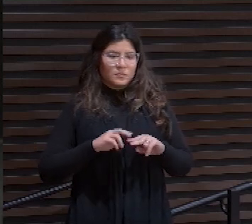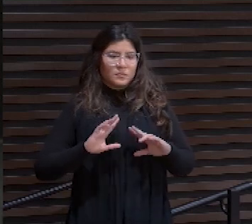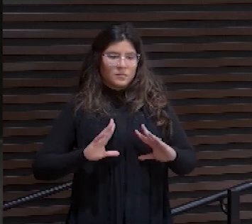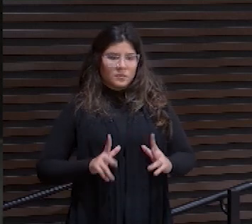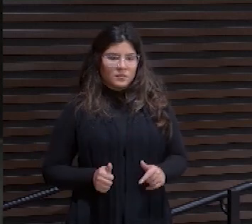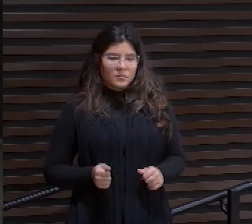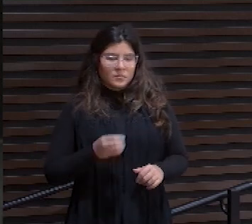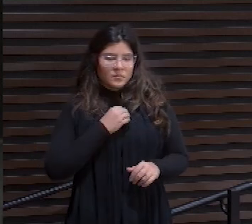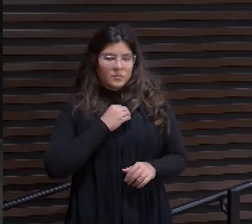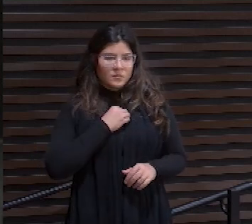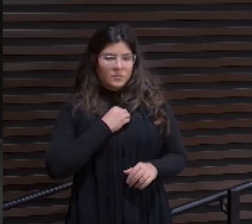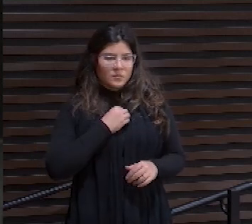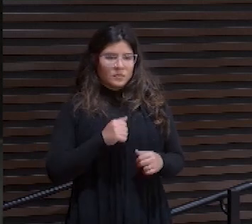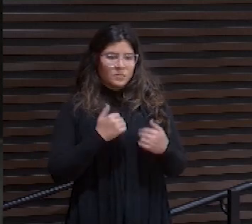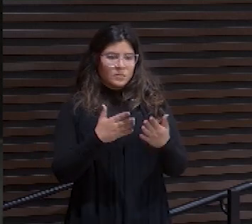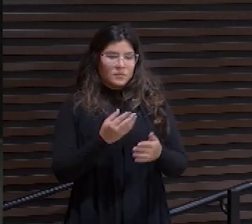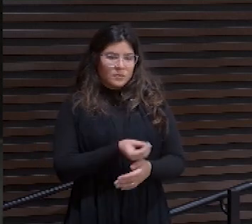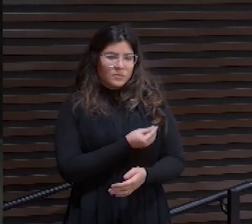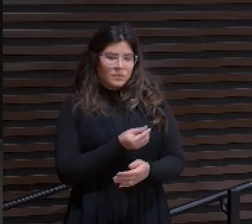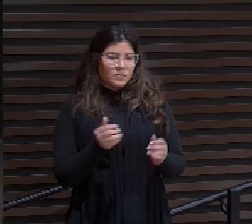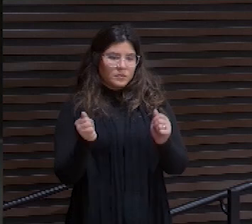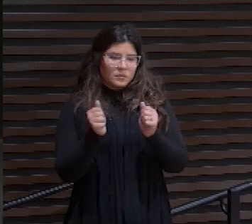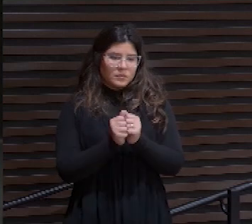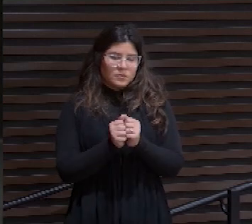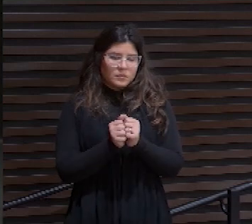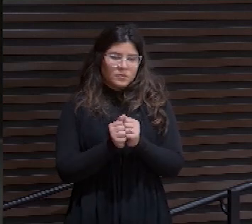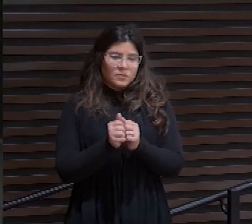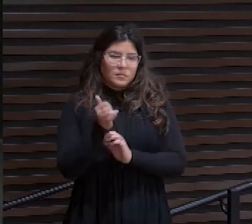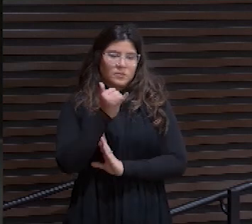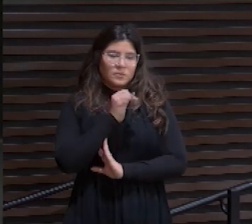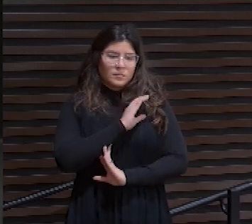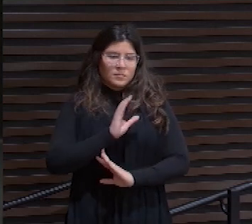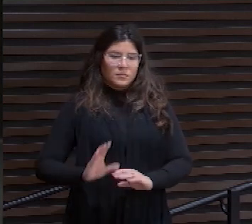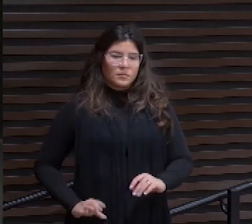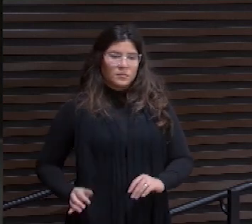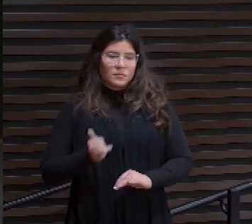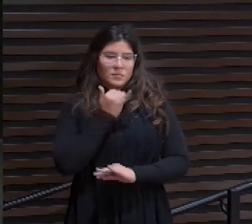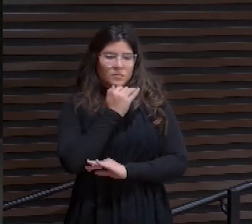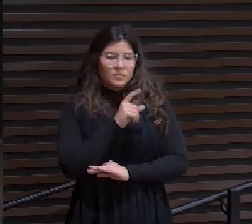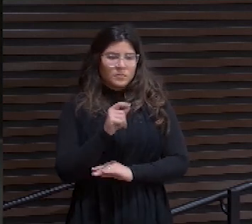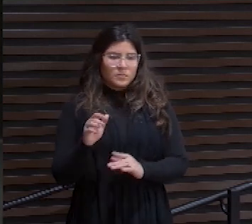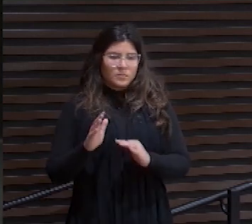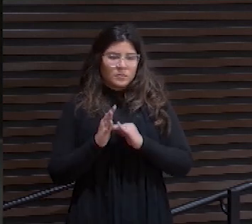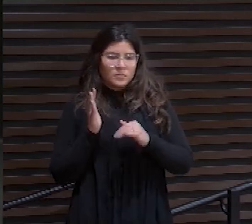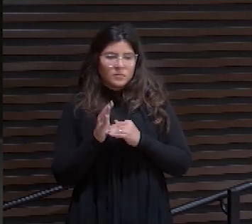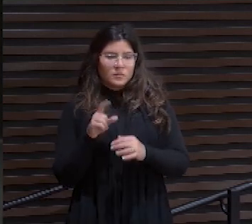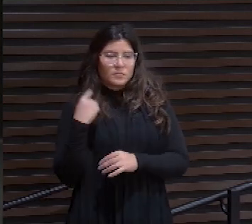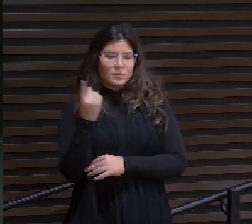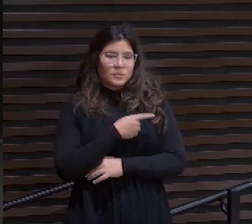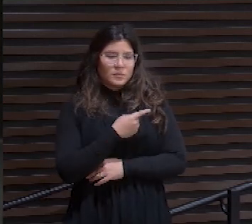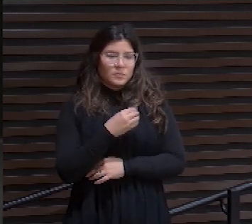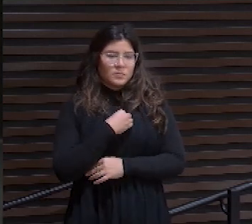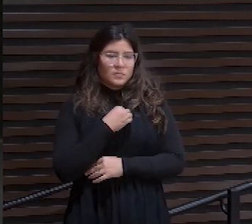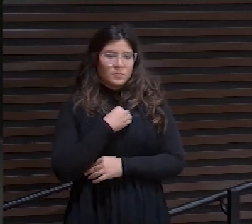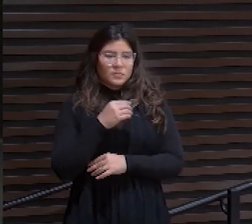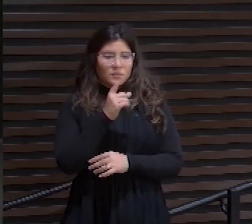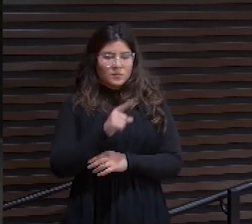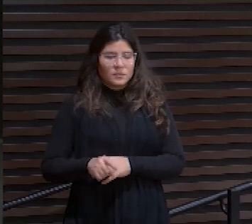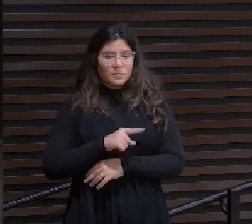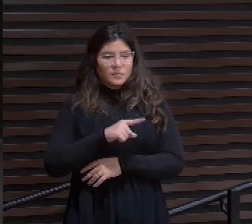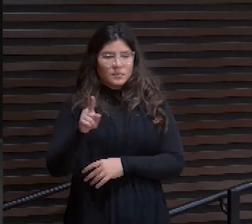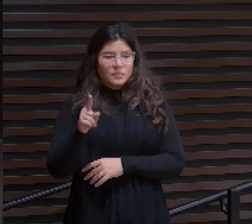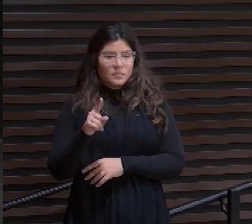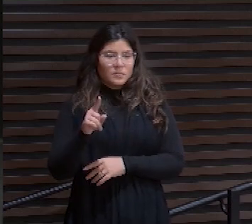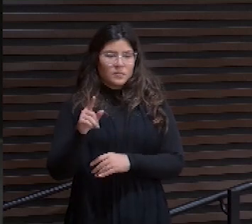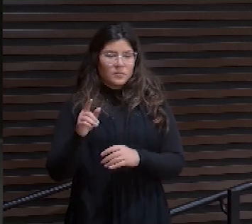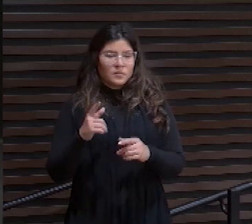vida juntamente com ele, perdoando todos os nossos delitos, tendo cancelado o escrito de dívida que era